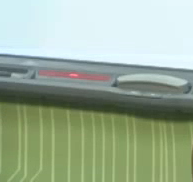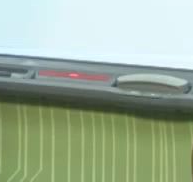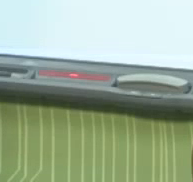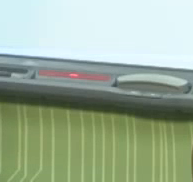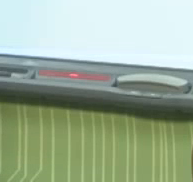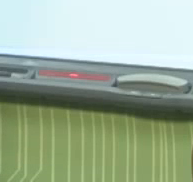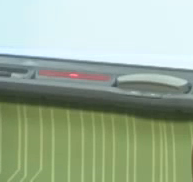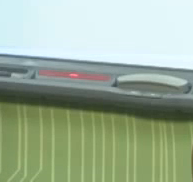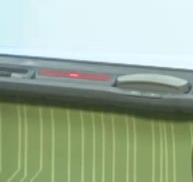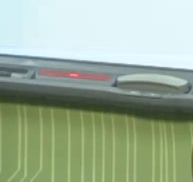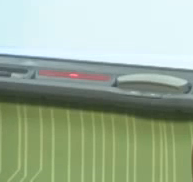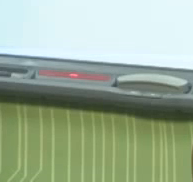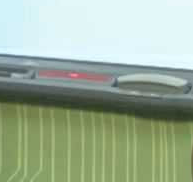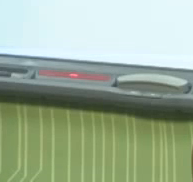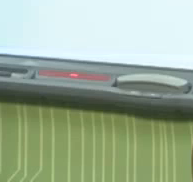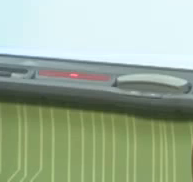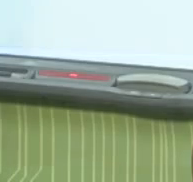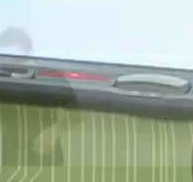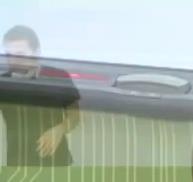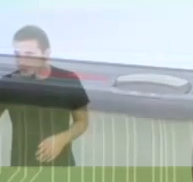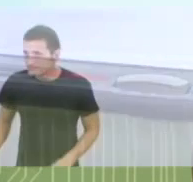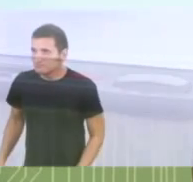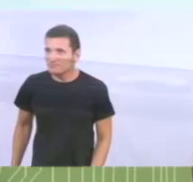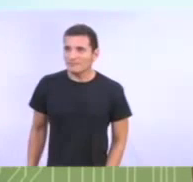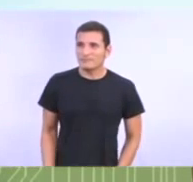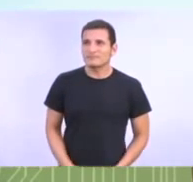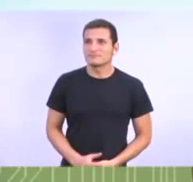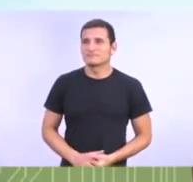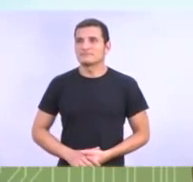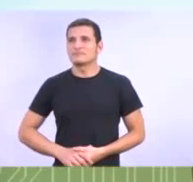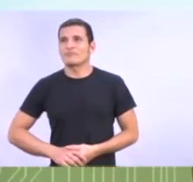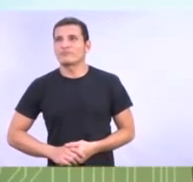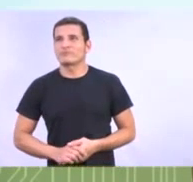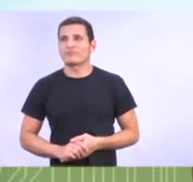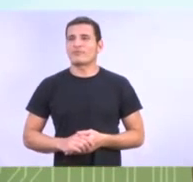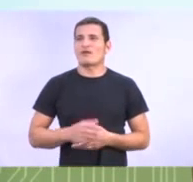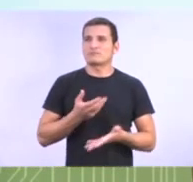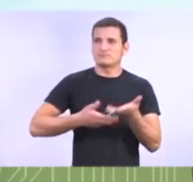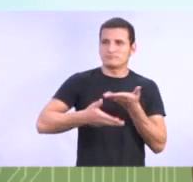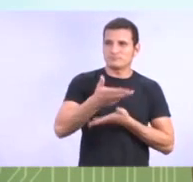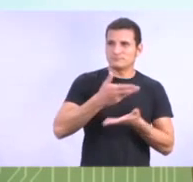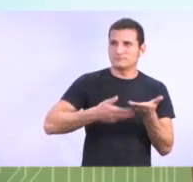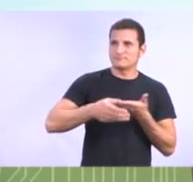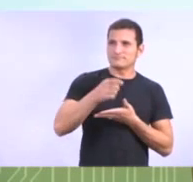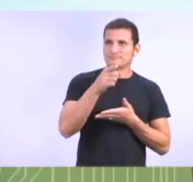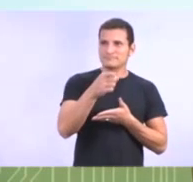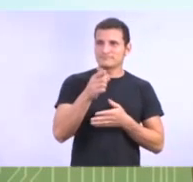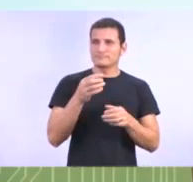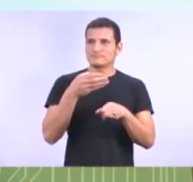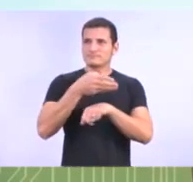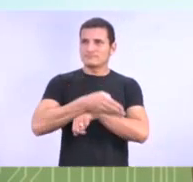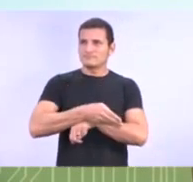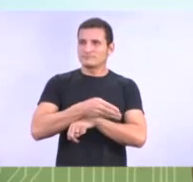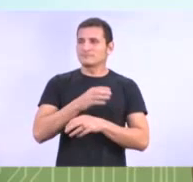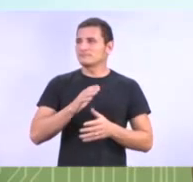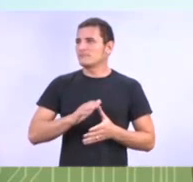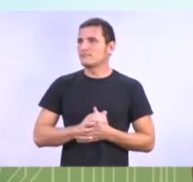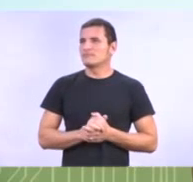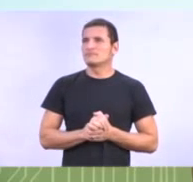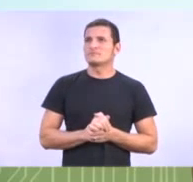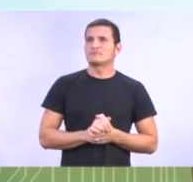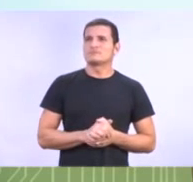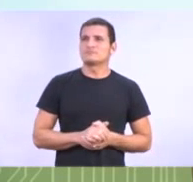a gente vai poder estar respondendo sempre que possível, aí, interagindo com vocês e participando. Um abraço especial a todos os polos que estão